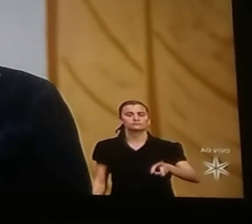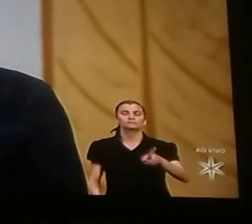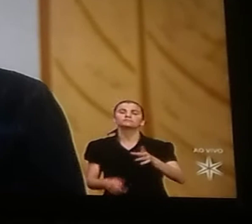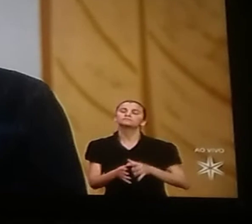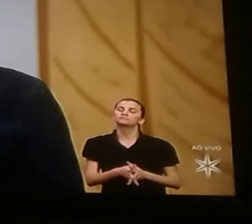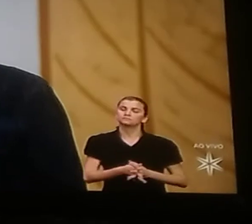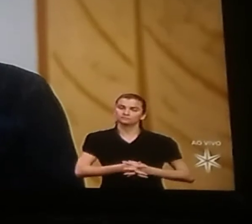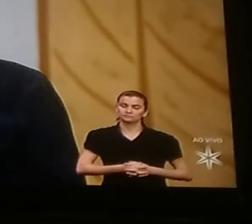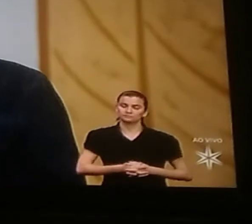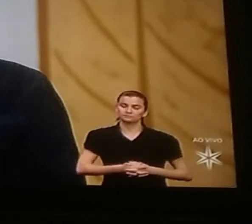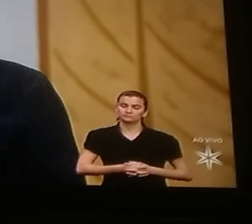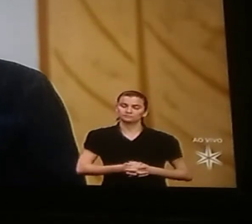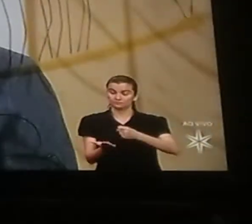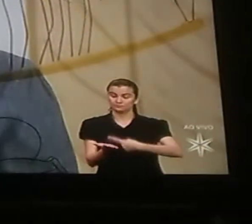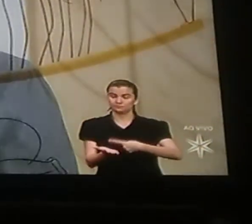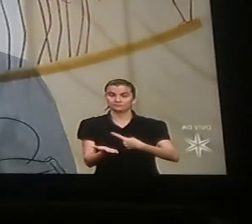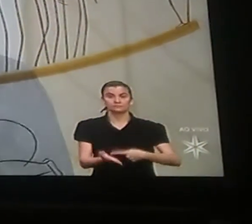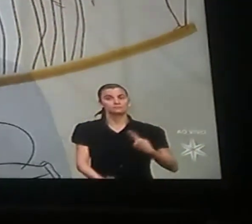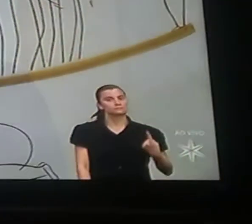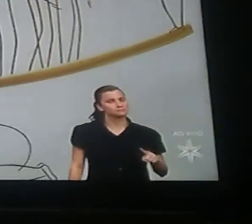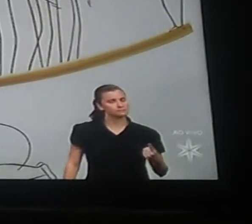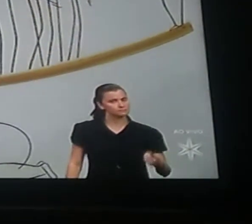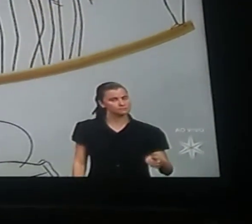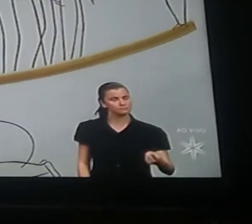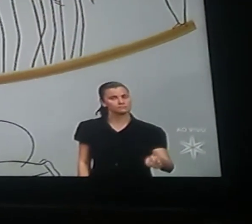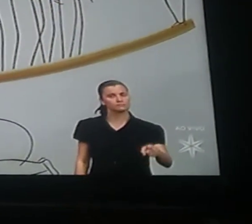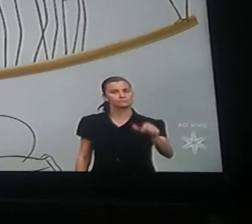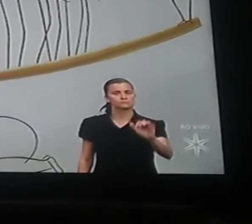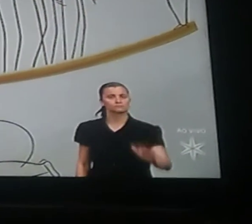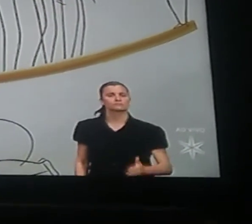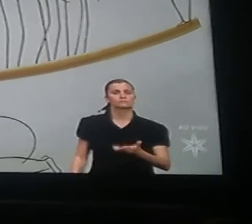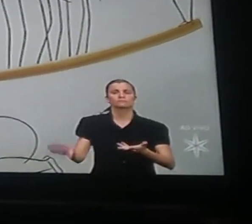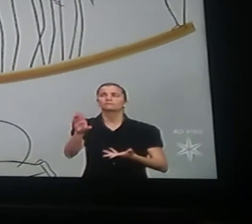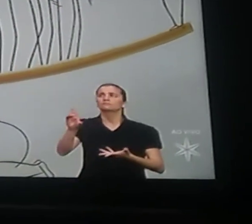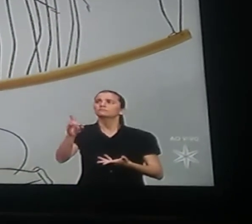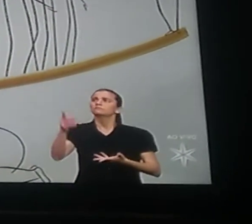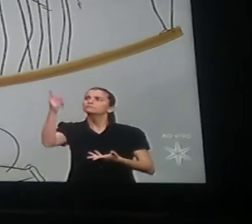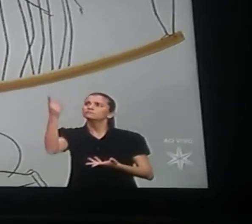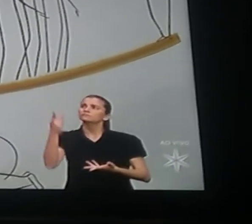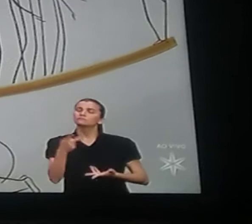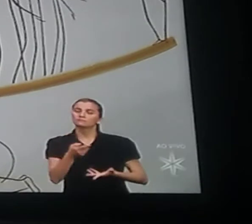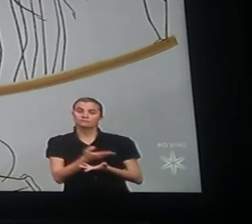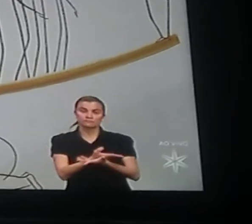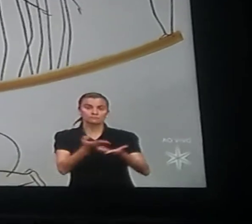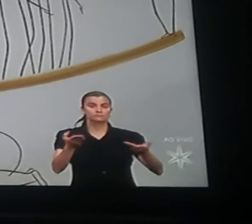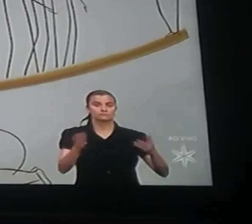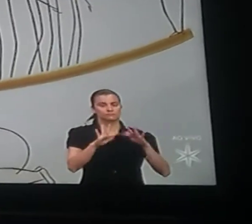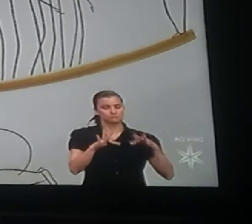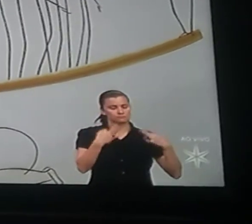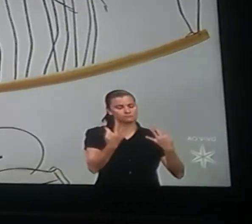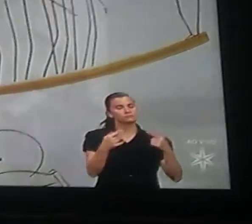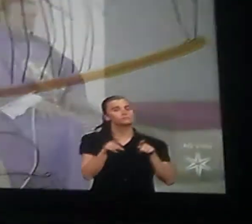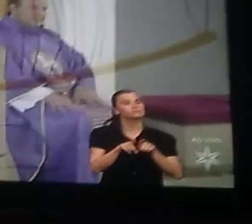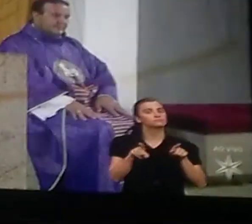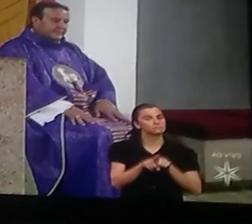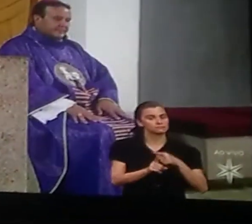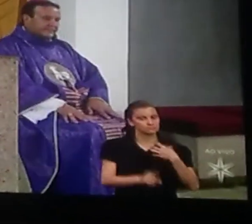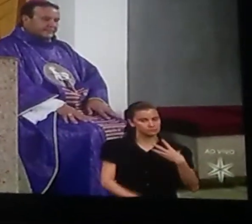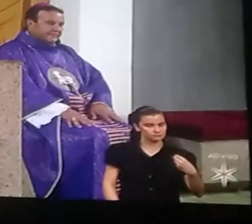descendentes. A ti e aos teus descendentes darei a terra em que vives